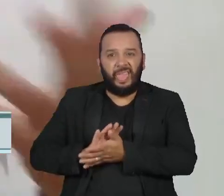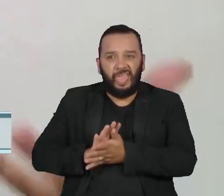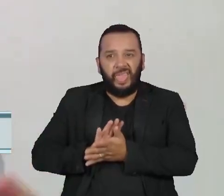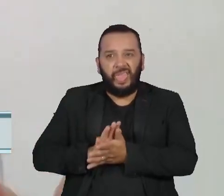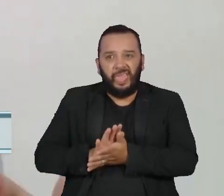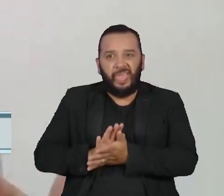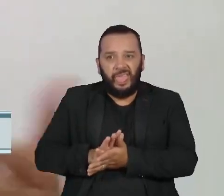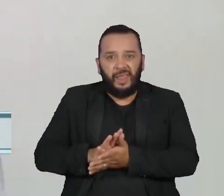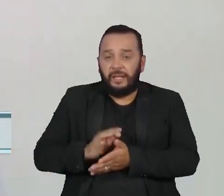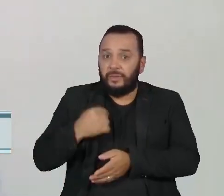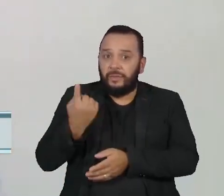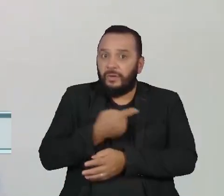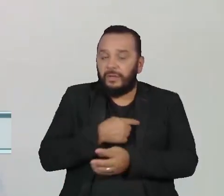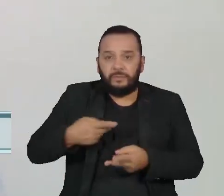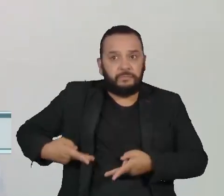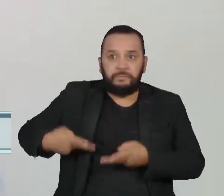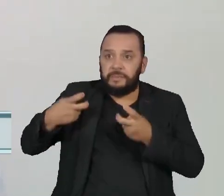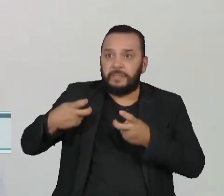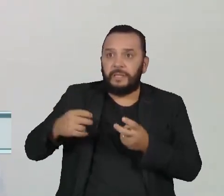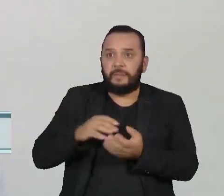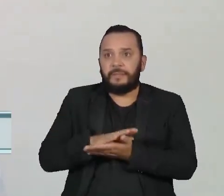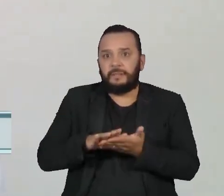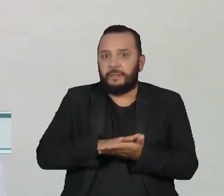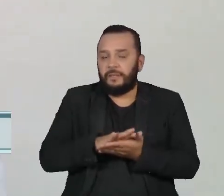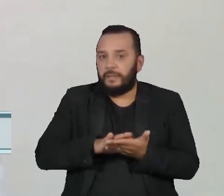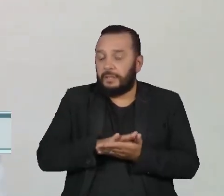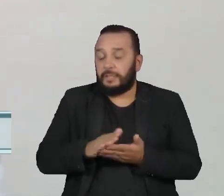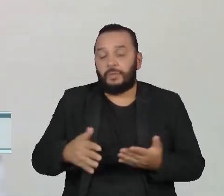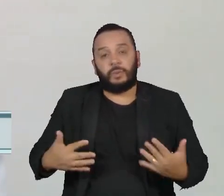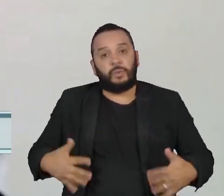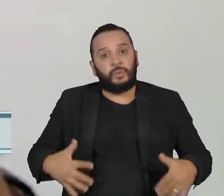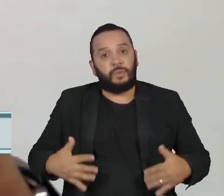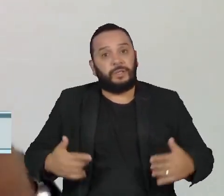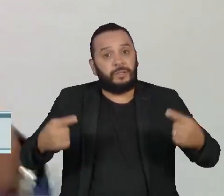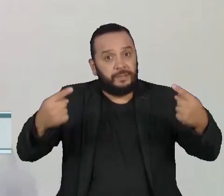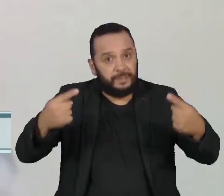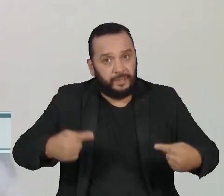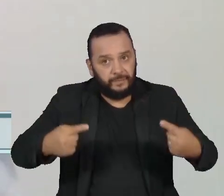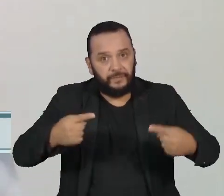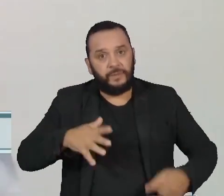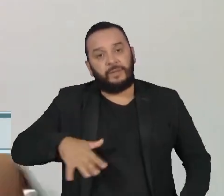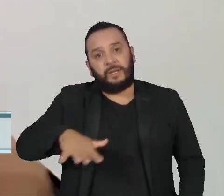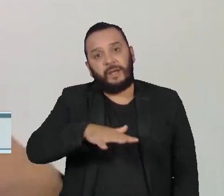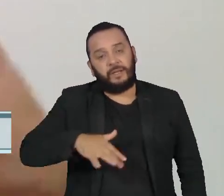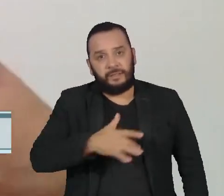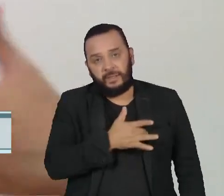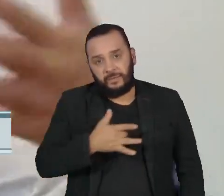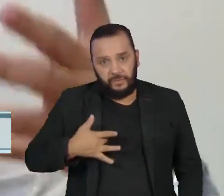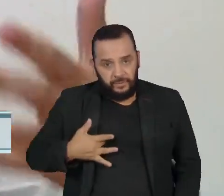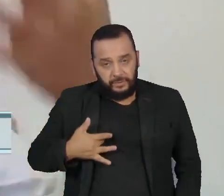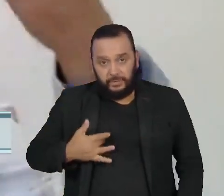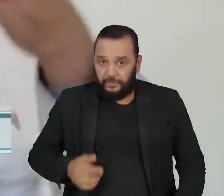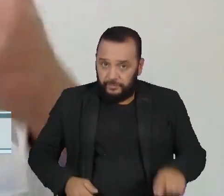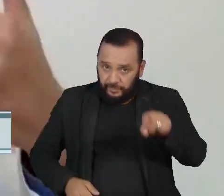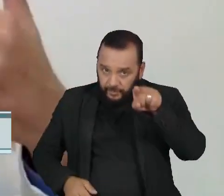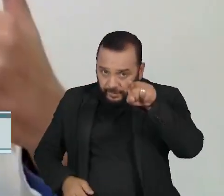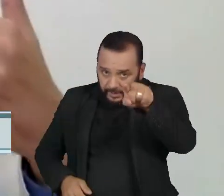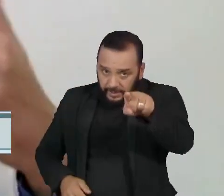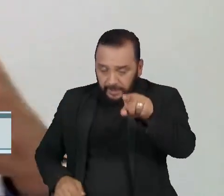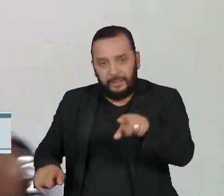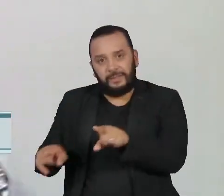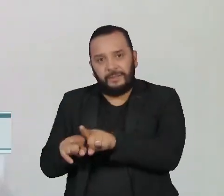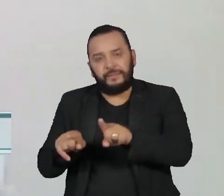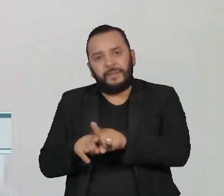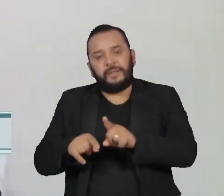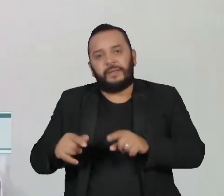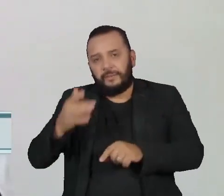E esse é um outro desafio para os sistemas de saúde. Então, mais importante é paciente e agentes de saúde terem em